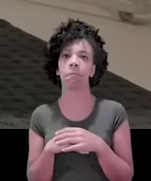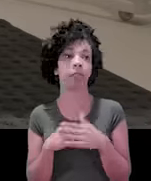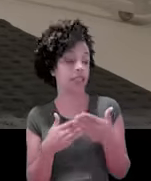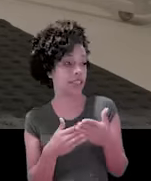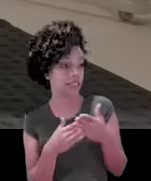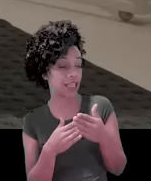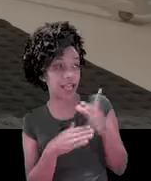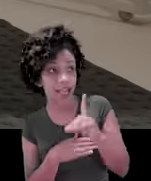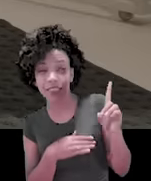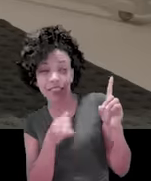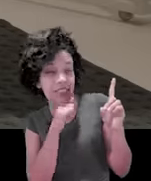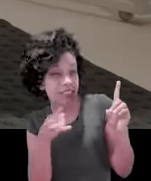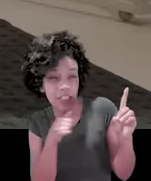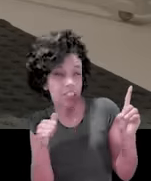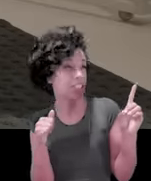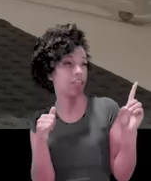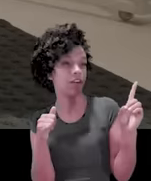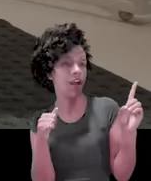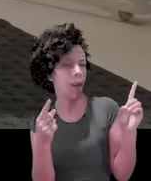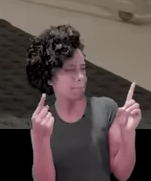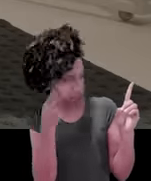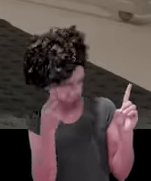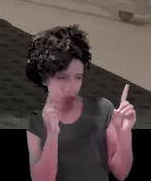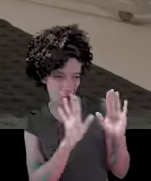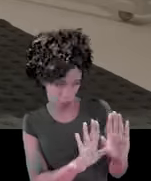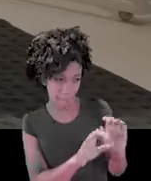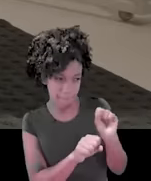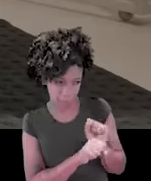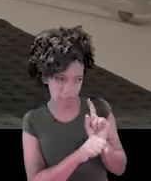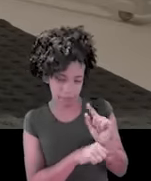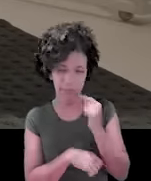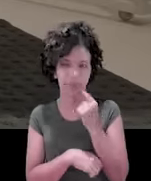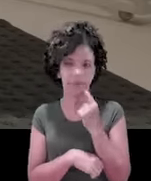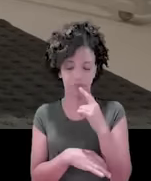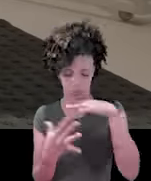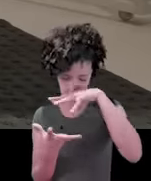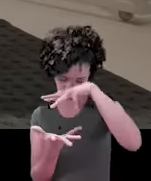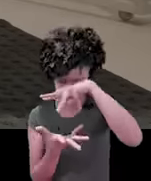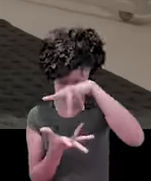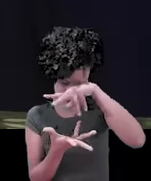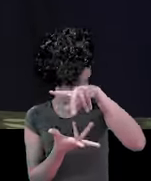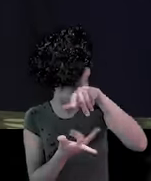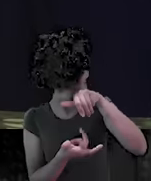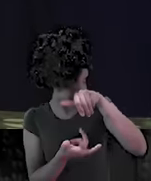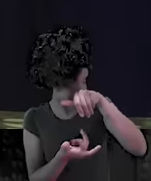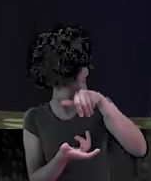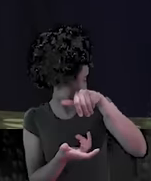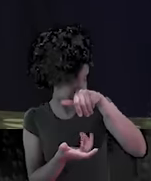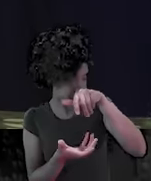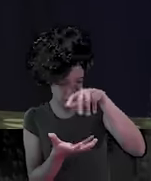O que é sinergia Ah pára para pensar eu fiz planeta o